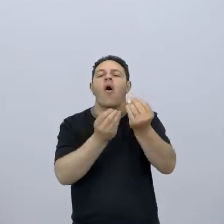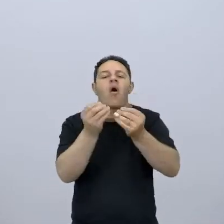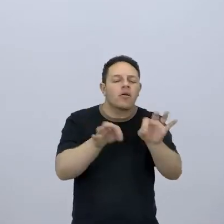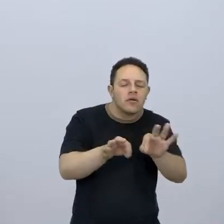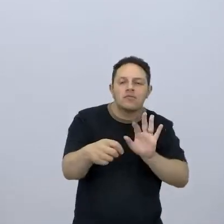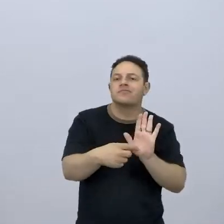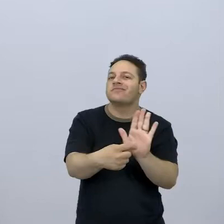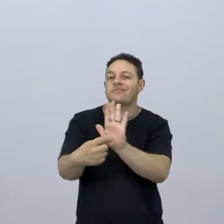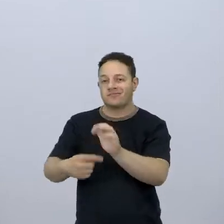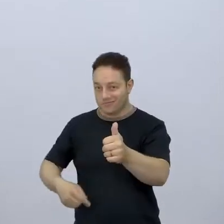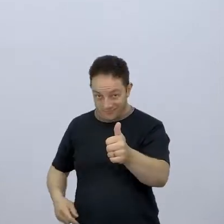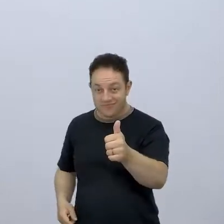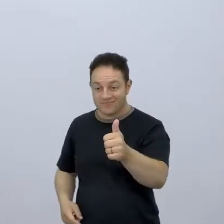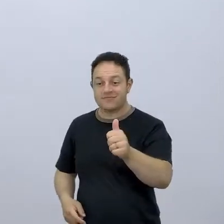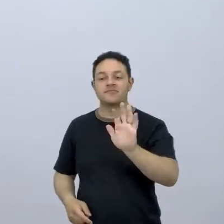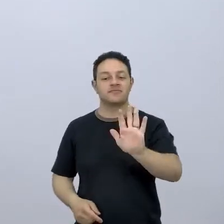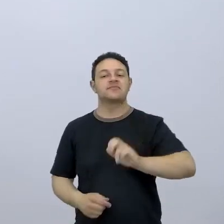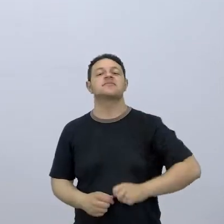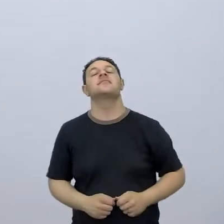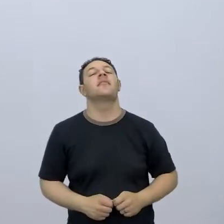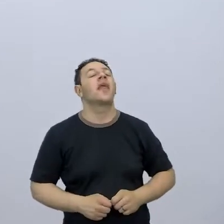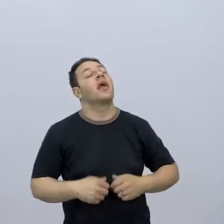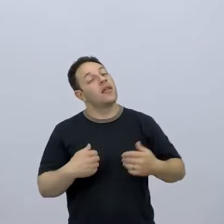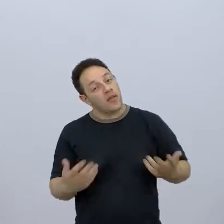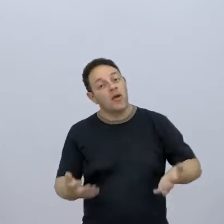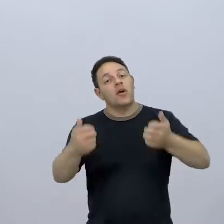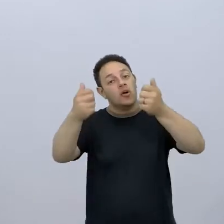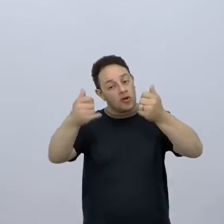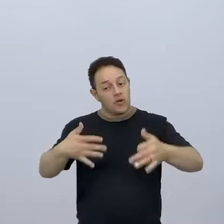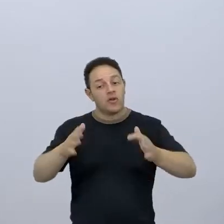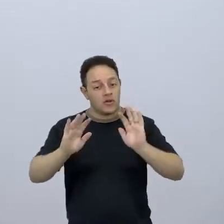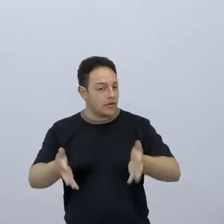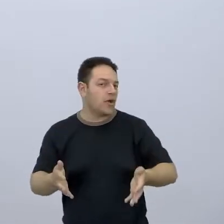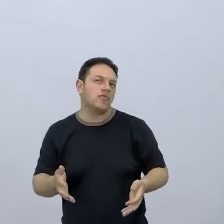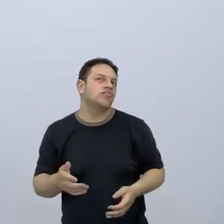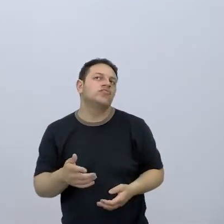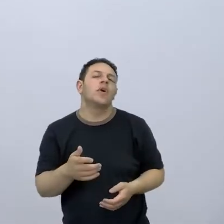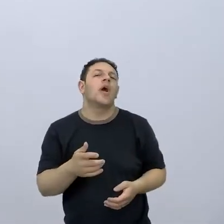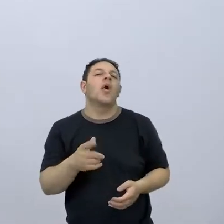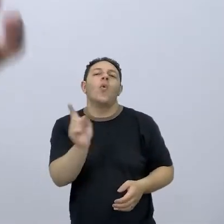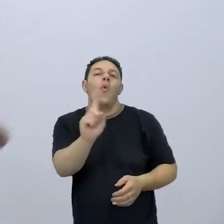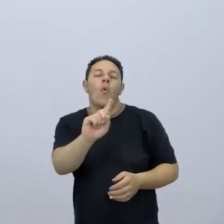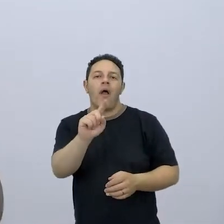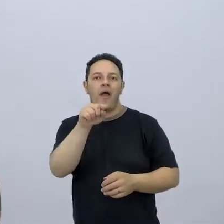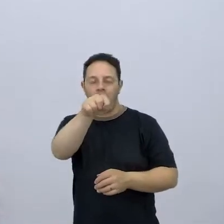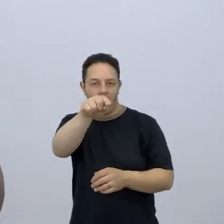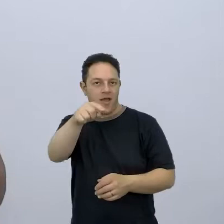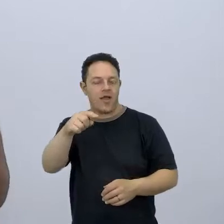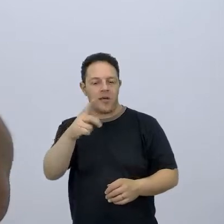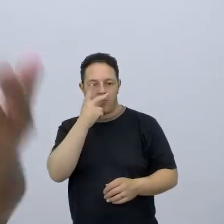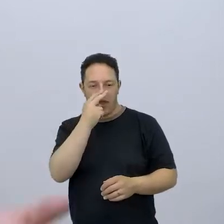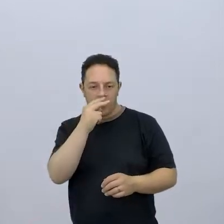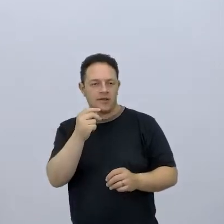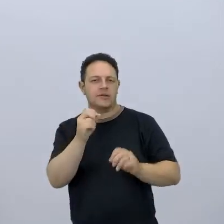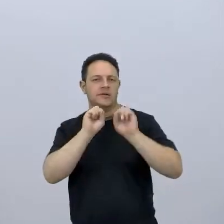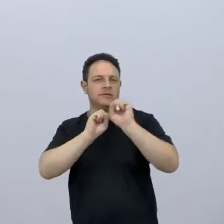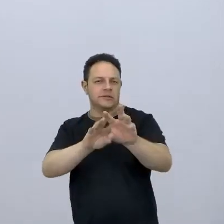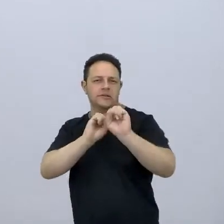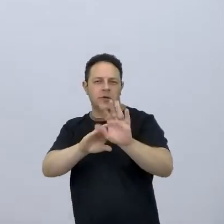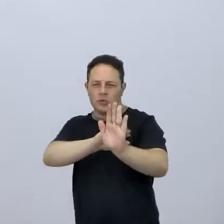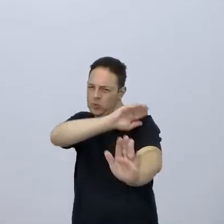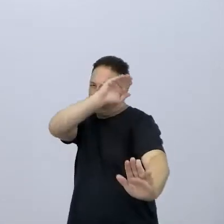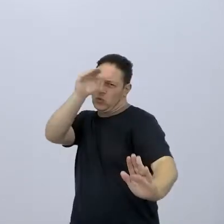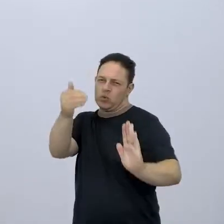apresentar, certo? E aí, como foi falado para vocês, não há pretensão de se tornar e nem trabalhar todas as